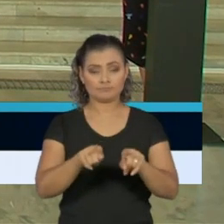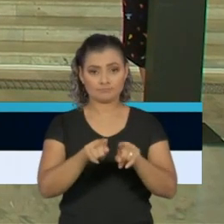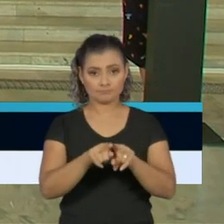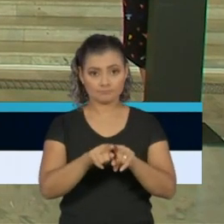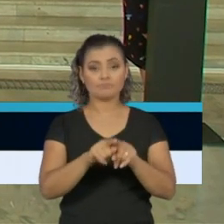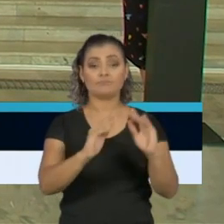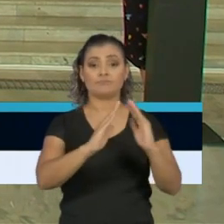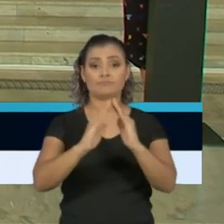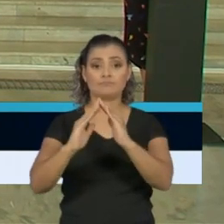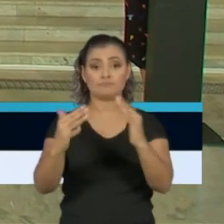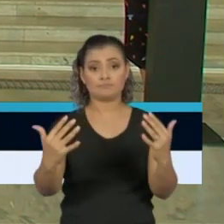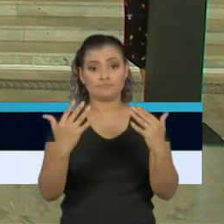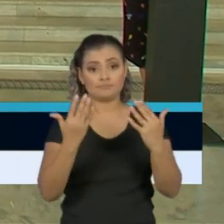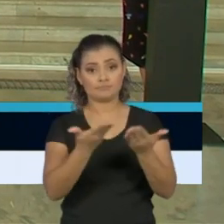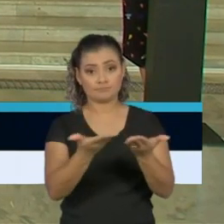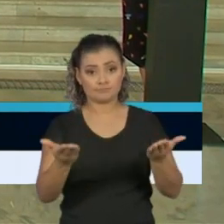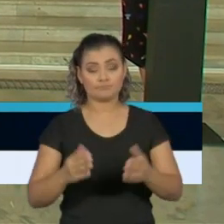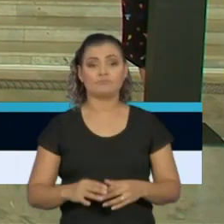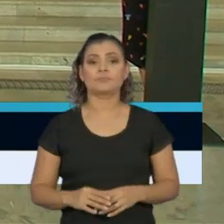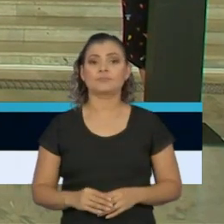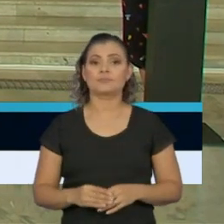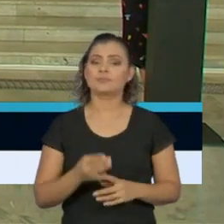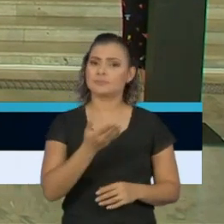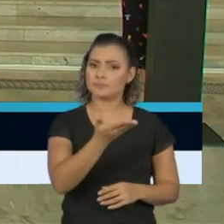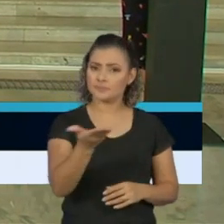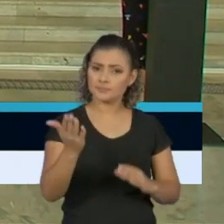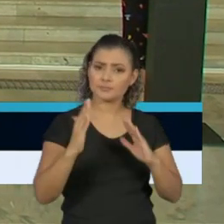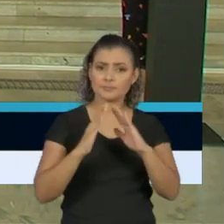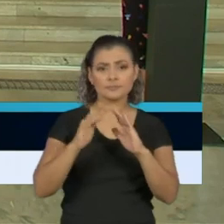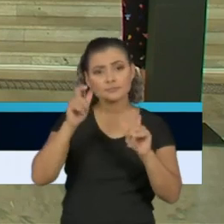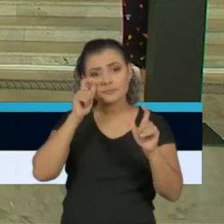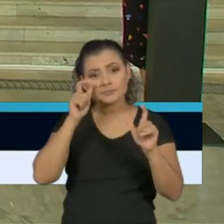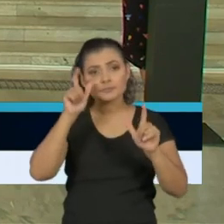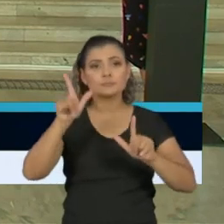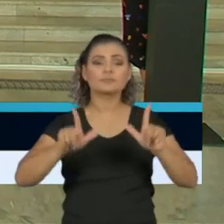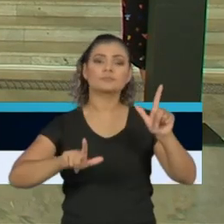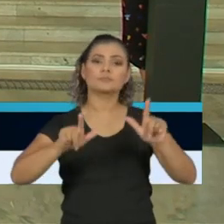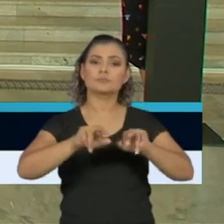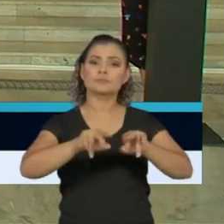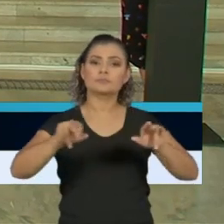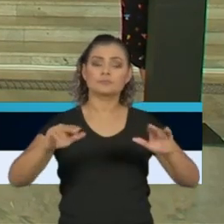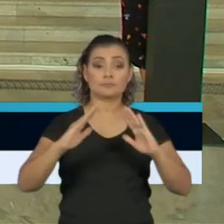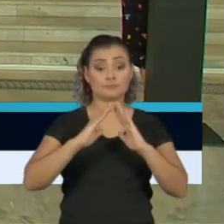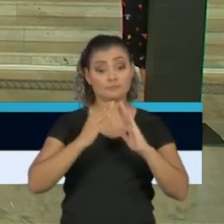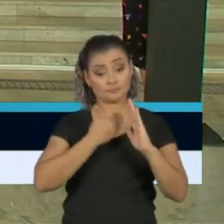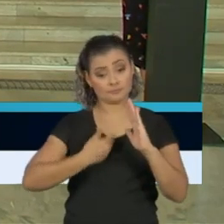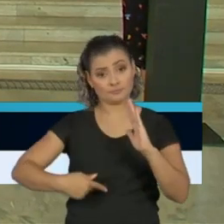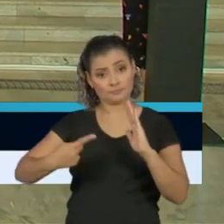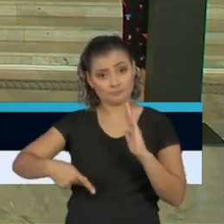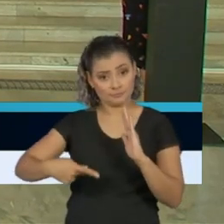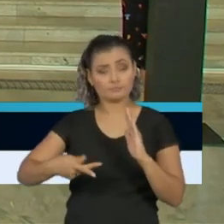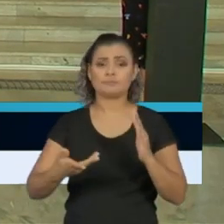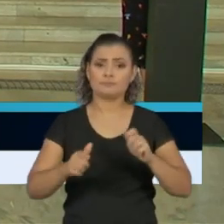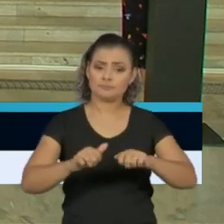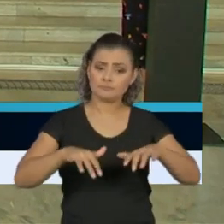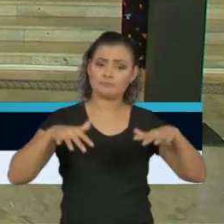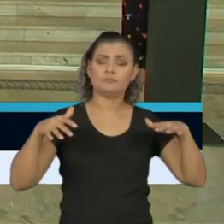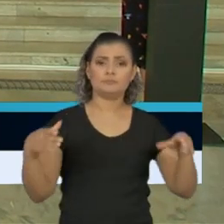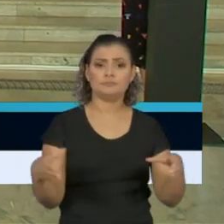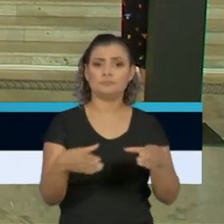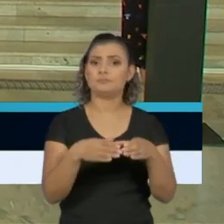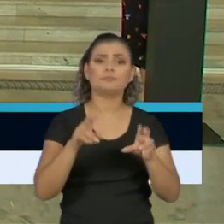suas casas, vocês que estão nas suas residências nos acompanhando aqui no Palácio dos Bandeirantes em mais uma